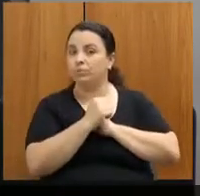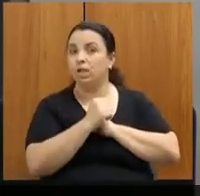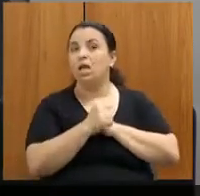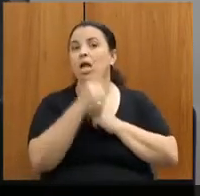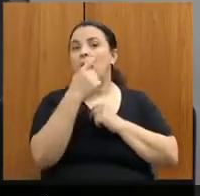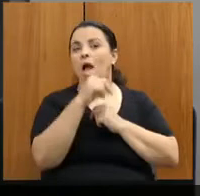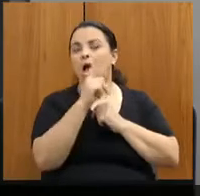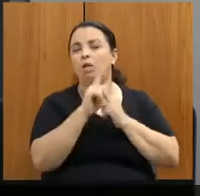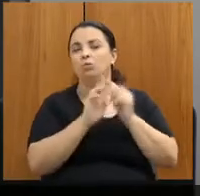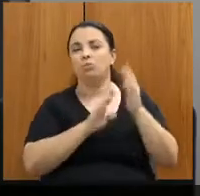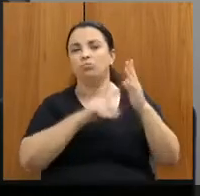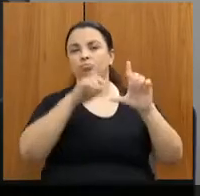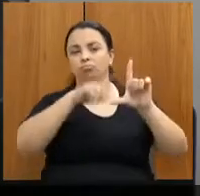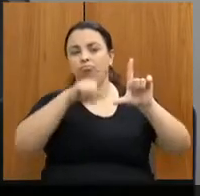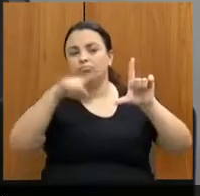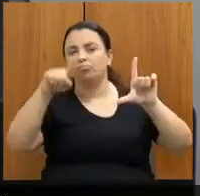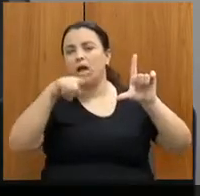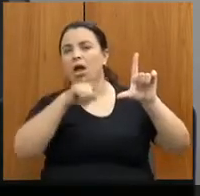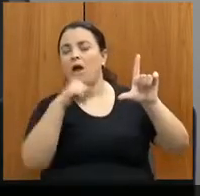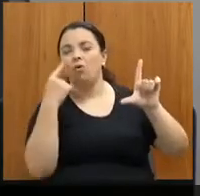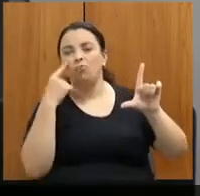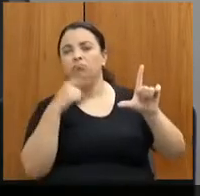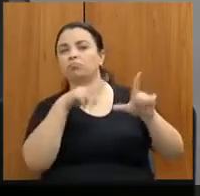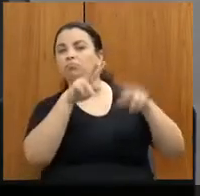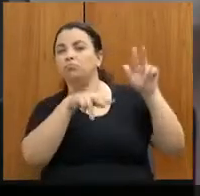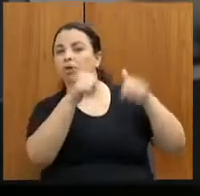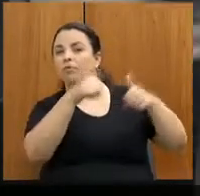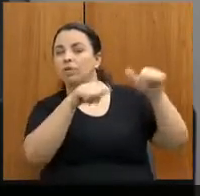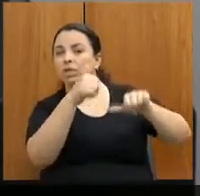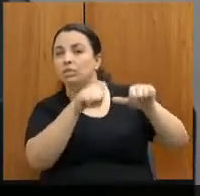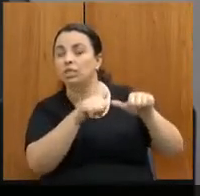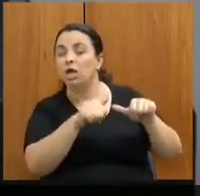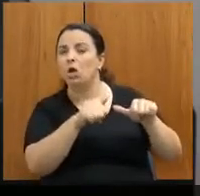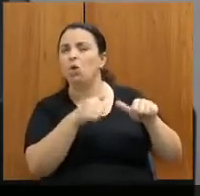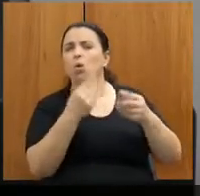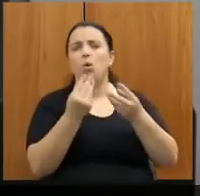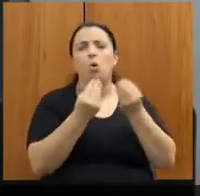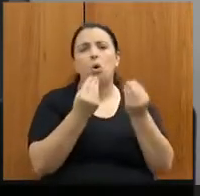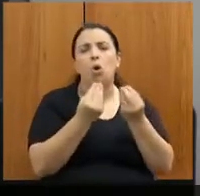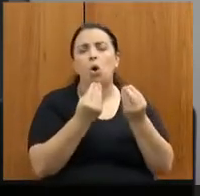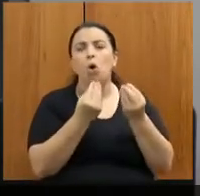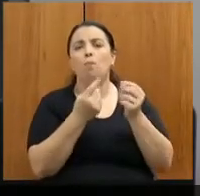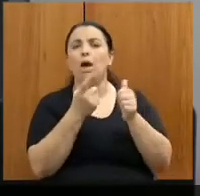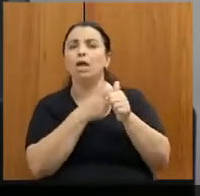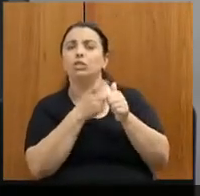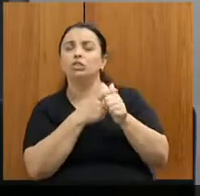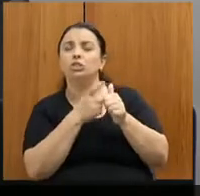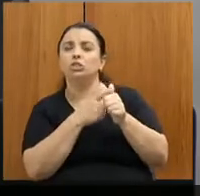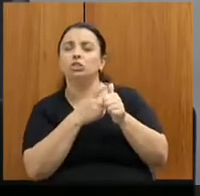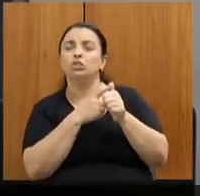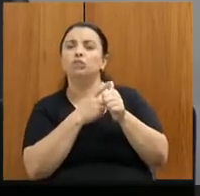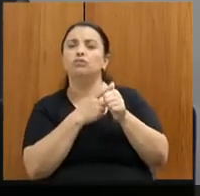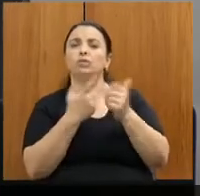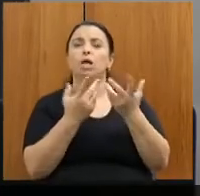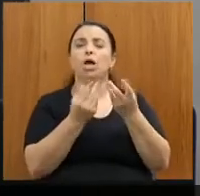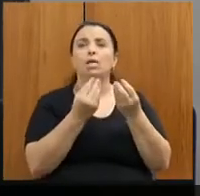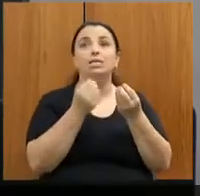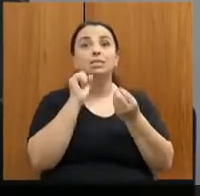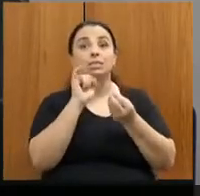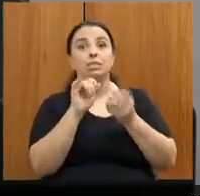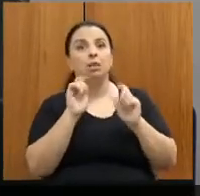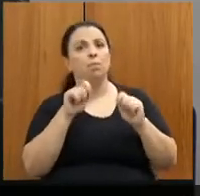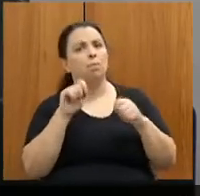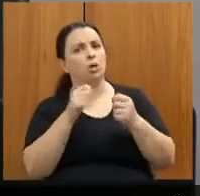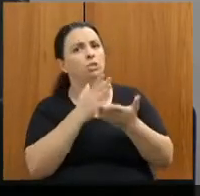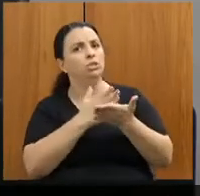feita pela CEF Minas Gerais para a evolução da dívida na hipótese de parcelamento conforme o artigo 23